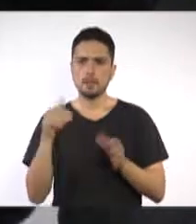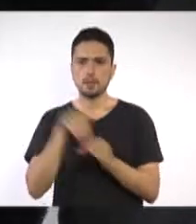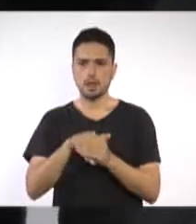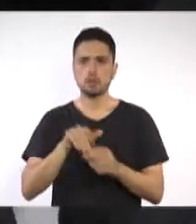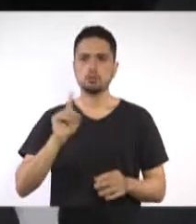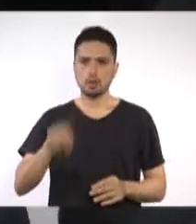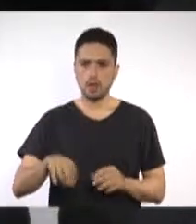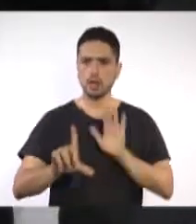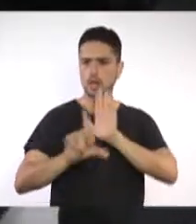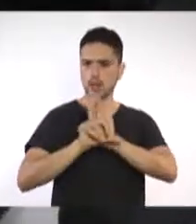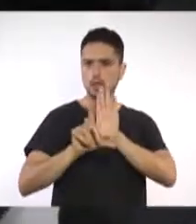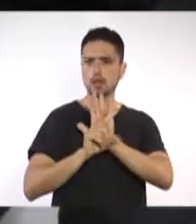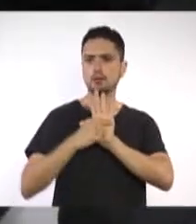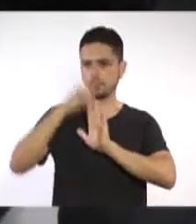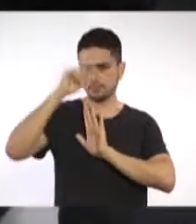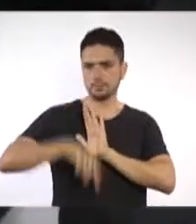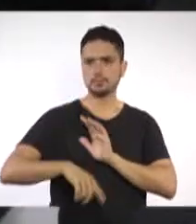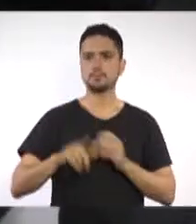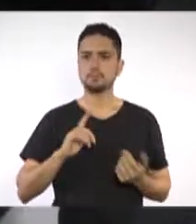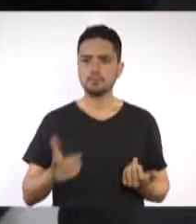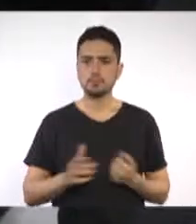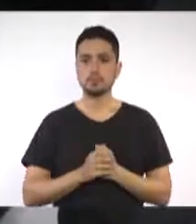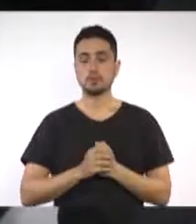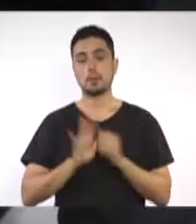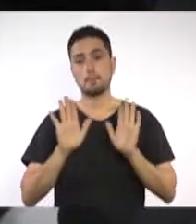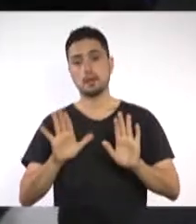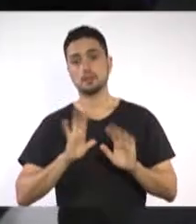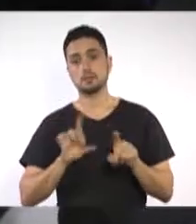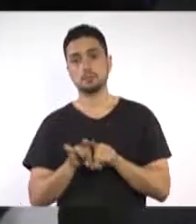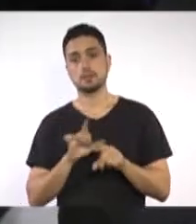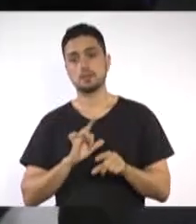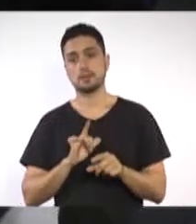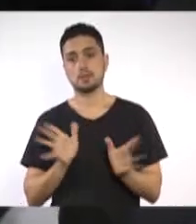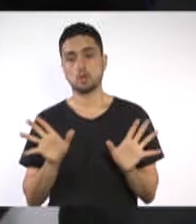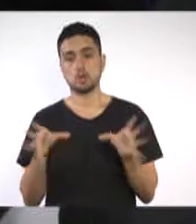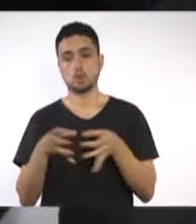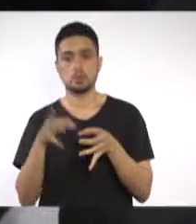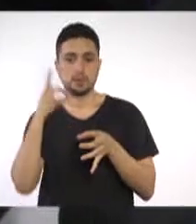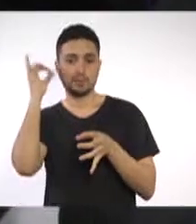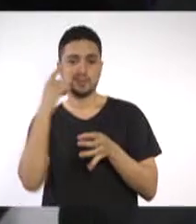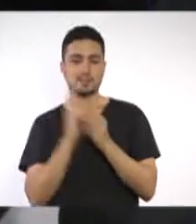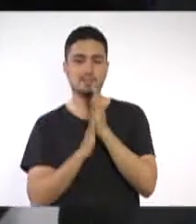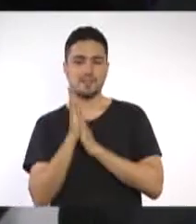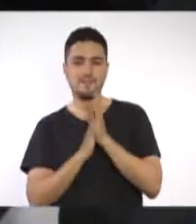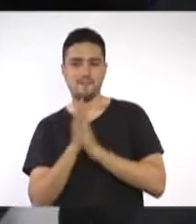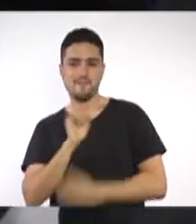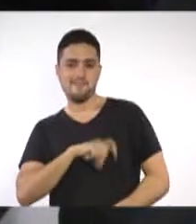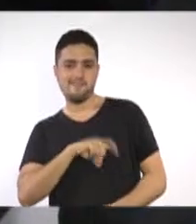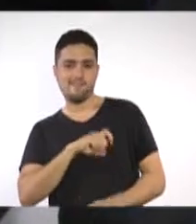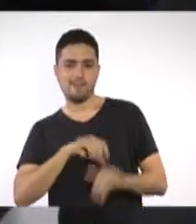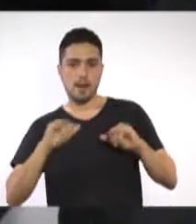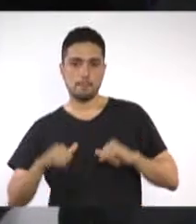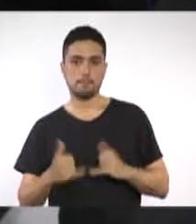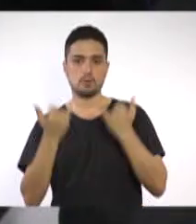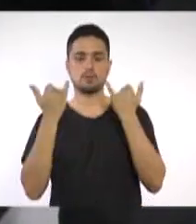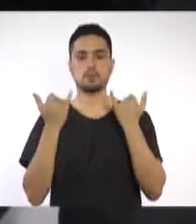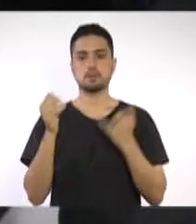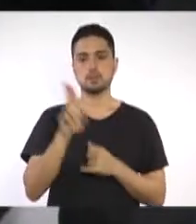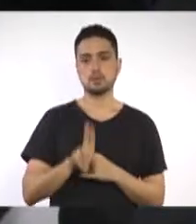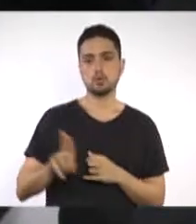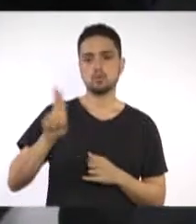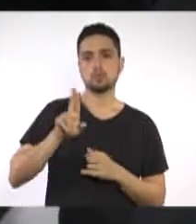E existe a terceira hipótese de deputados que usam um fato como esse para retaliar quem quer que